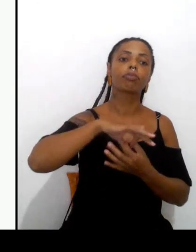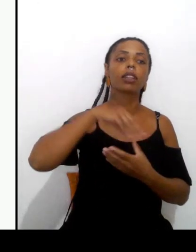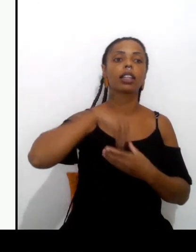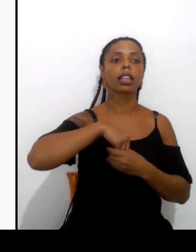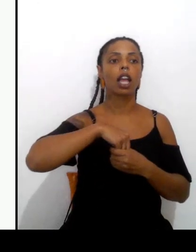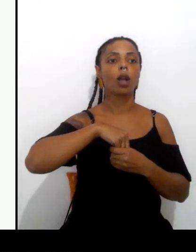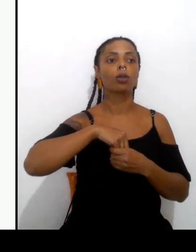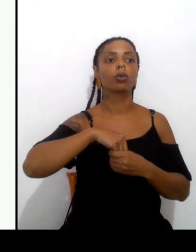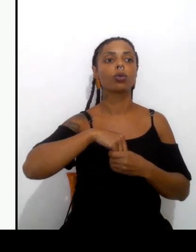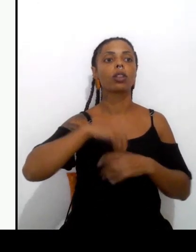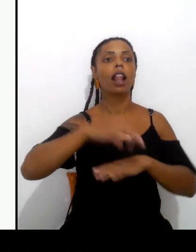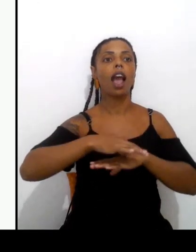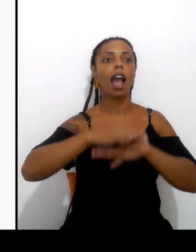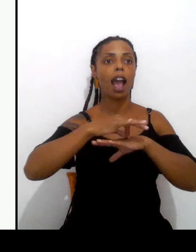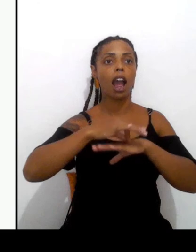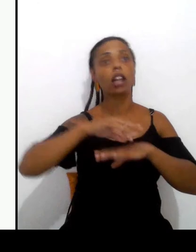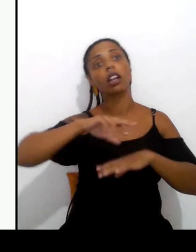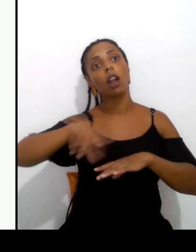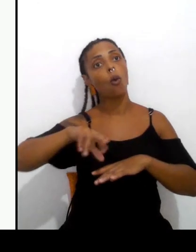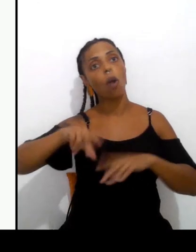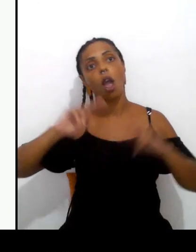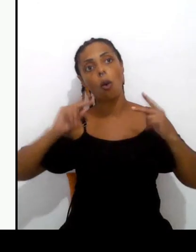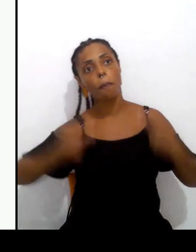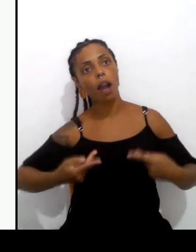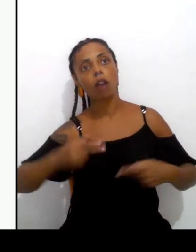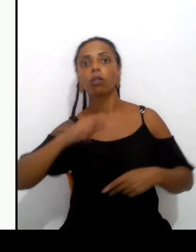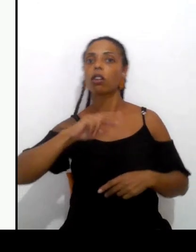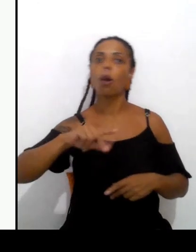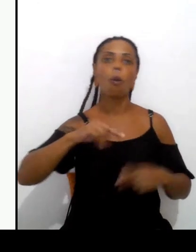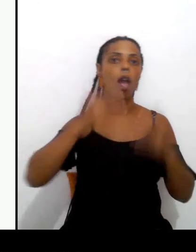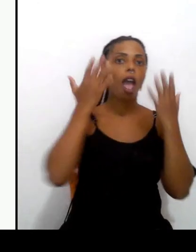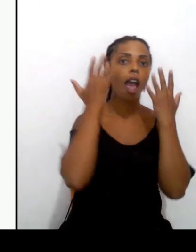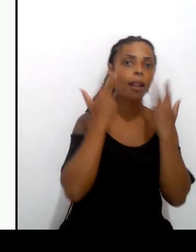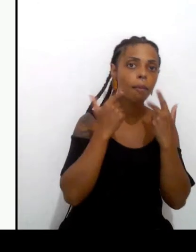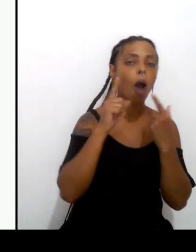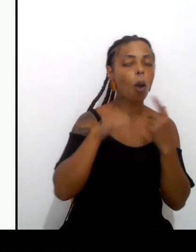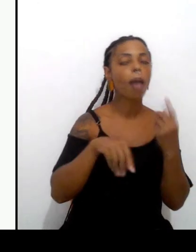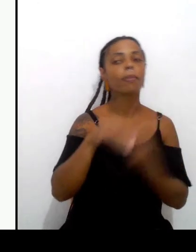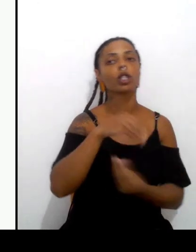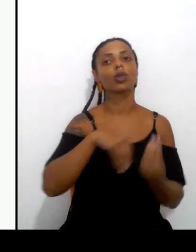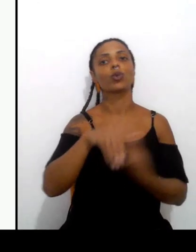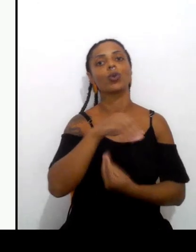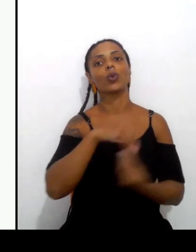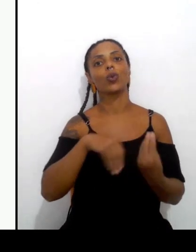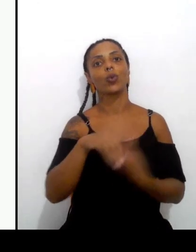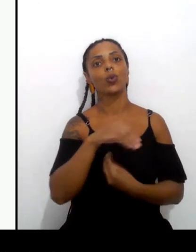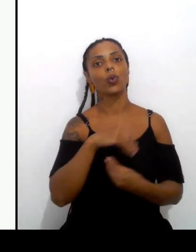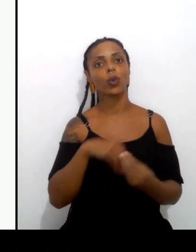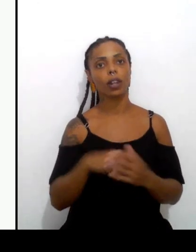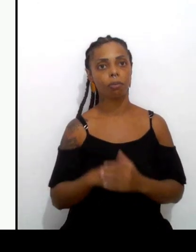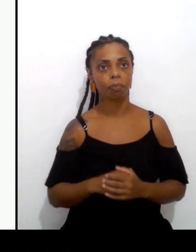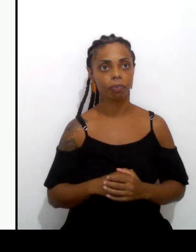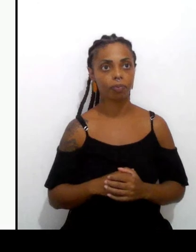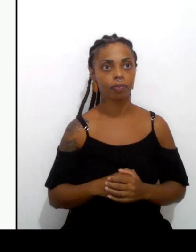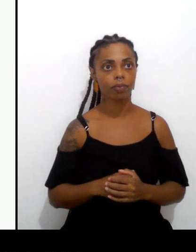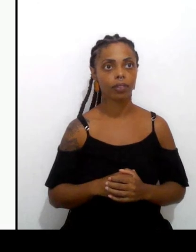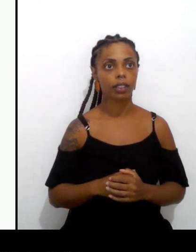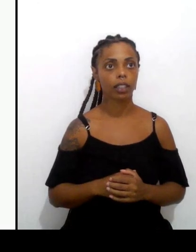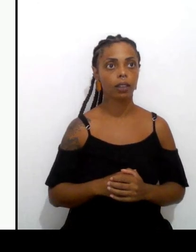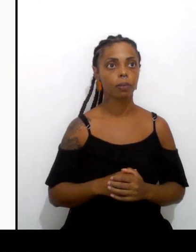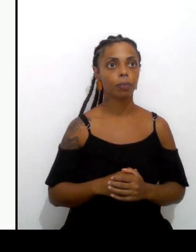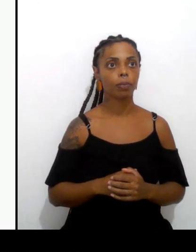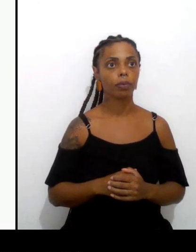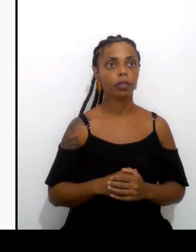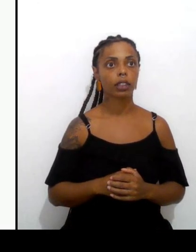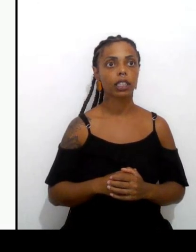nem é animal é uma mistura a questão ontológica da Constituição humana